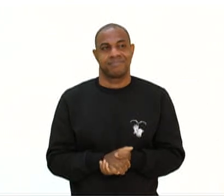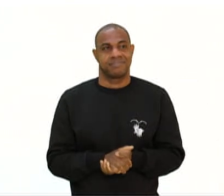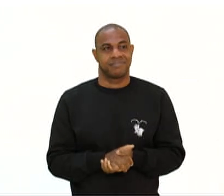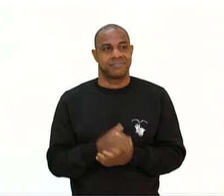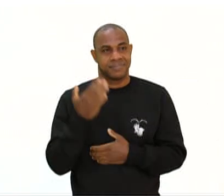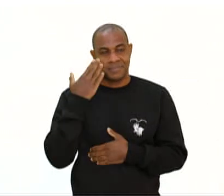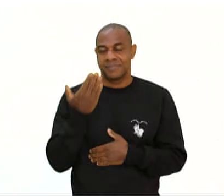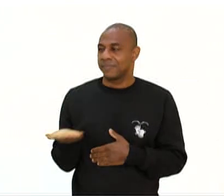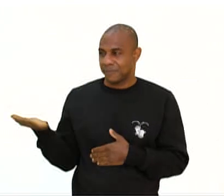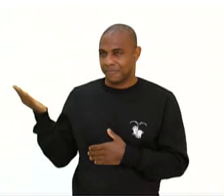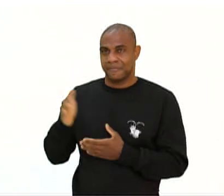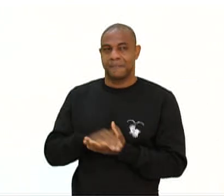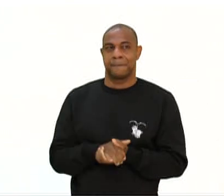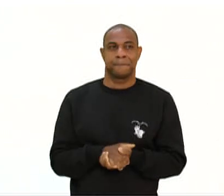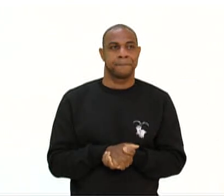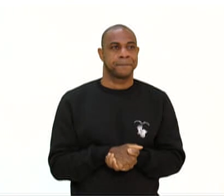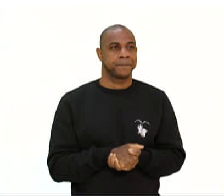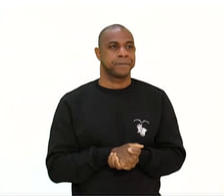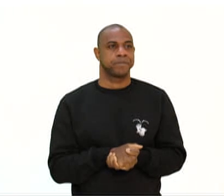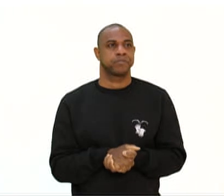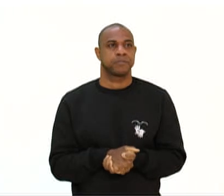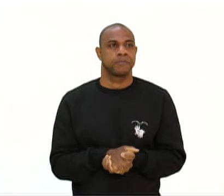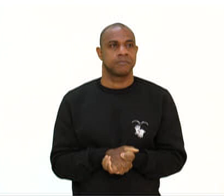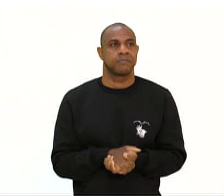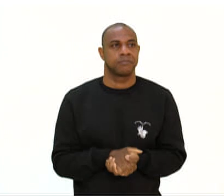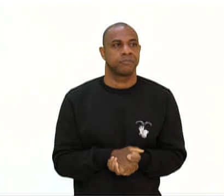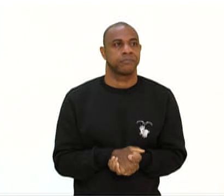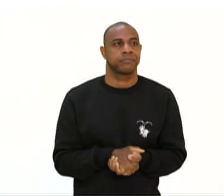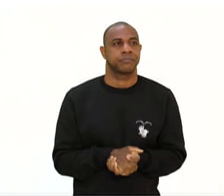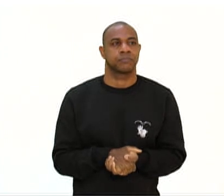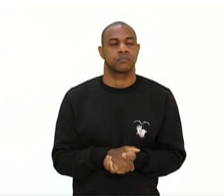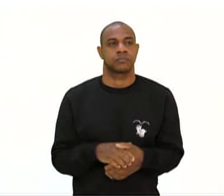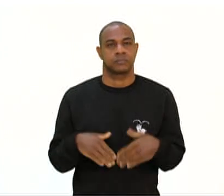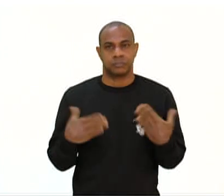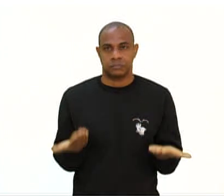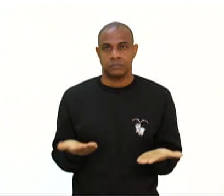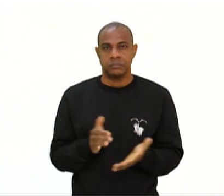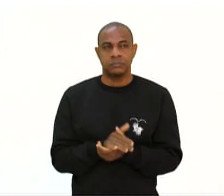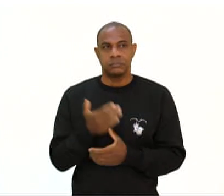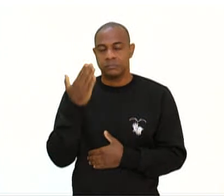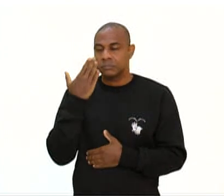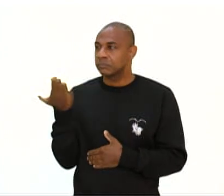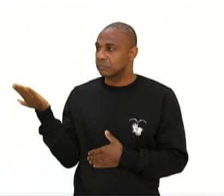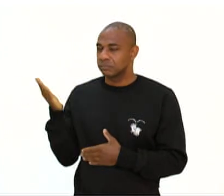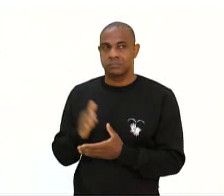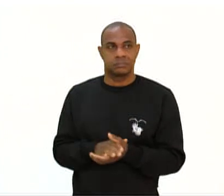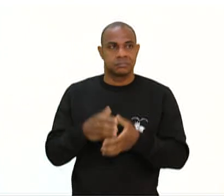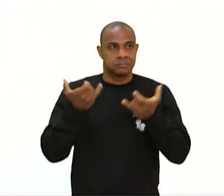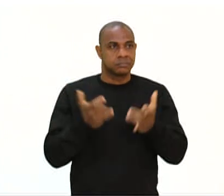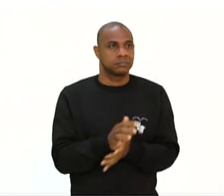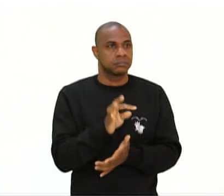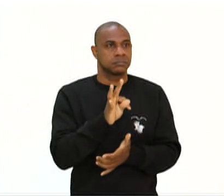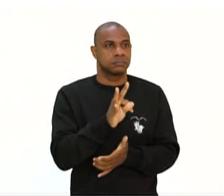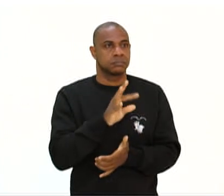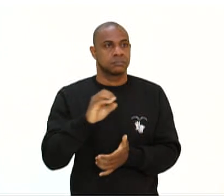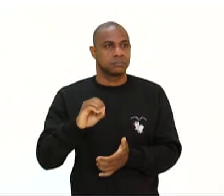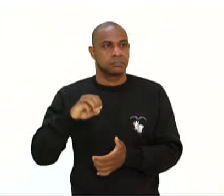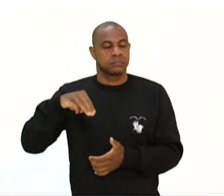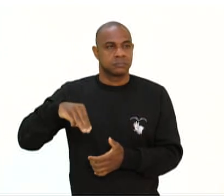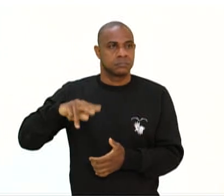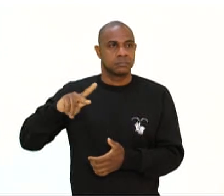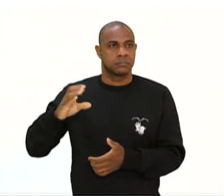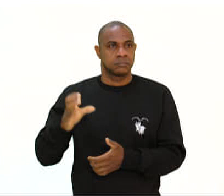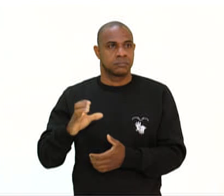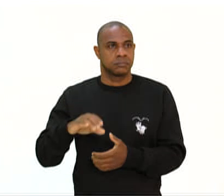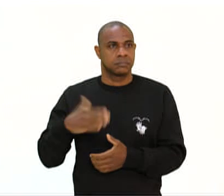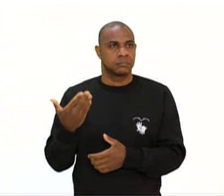Very good. The answer is letter A. Então, vamos dar uma olhada. Too much and too many.